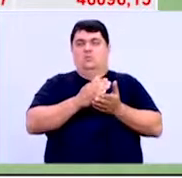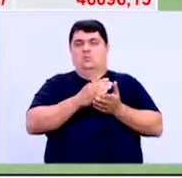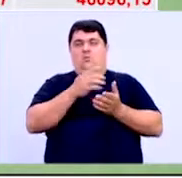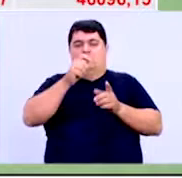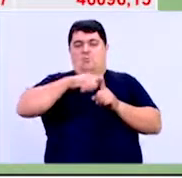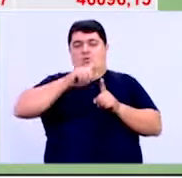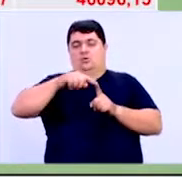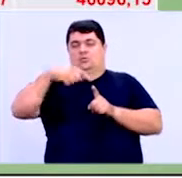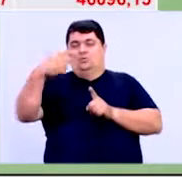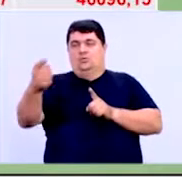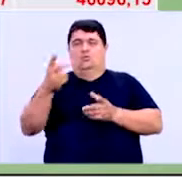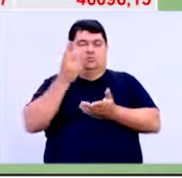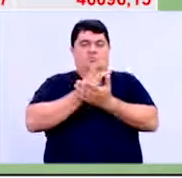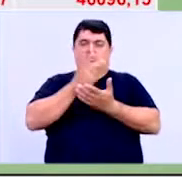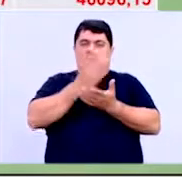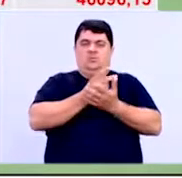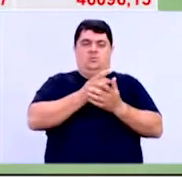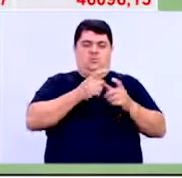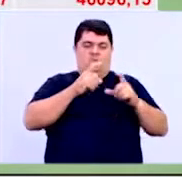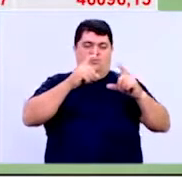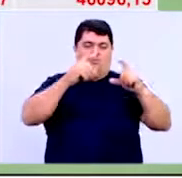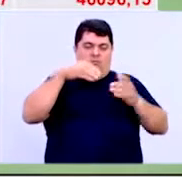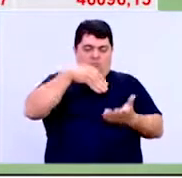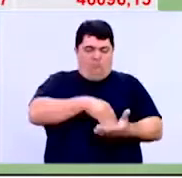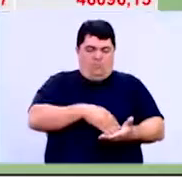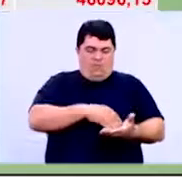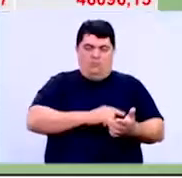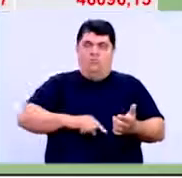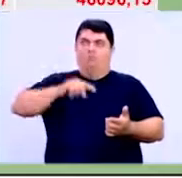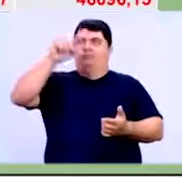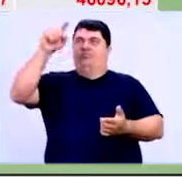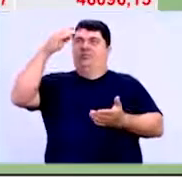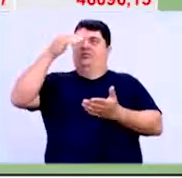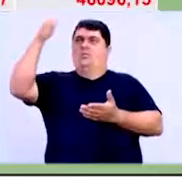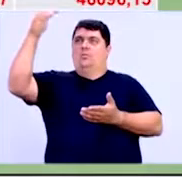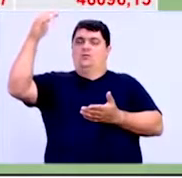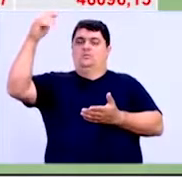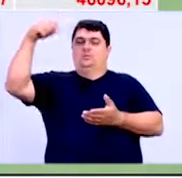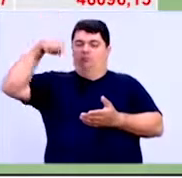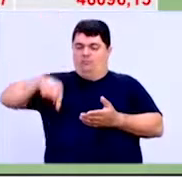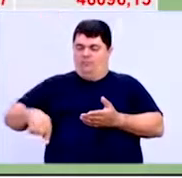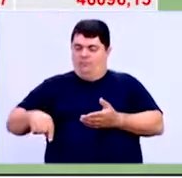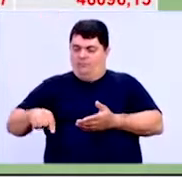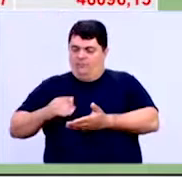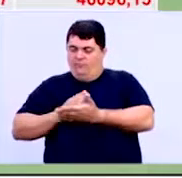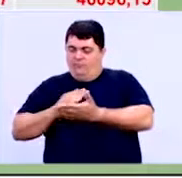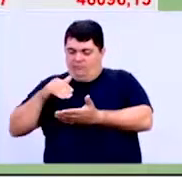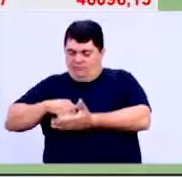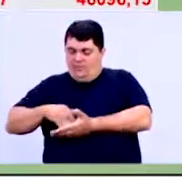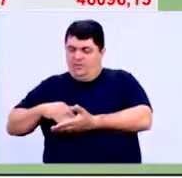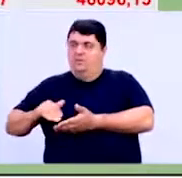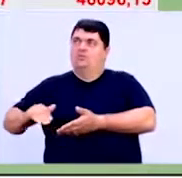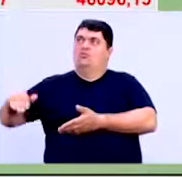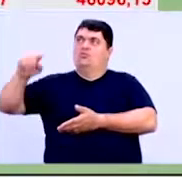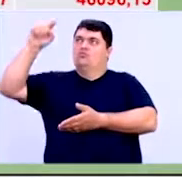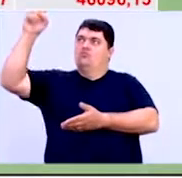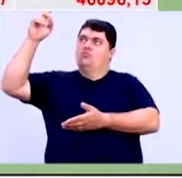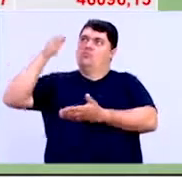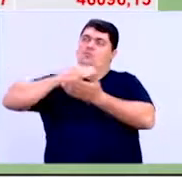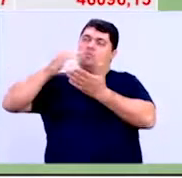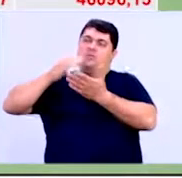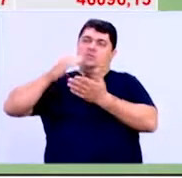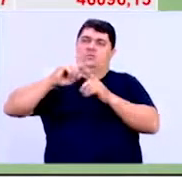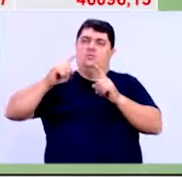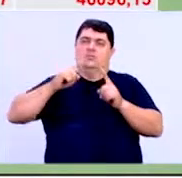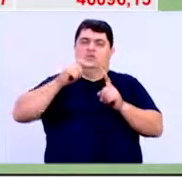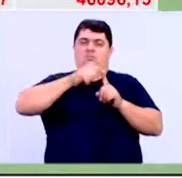caixa. Sempre. Essa empresa ela teve um espaço de tempo cortado. Mas nos meses